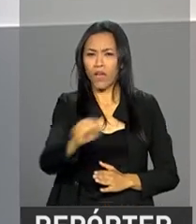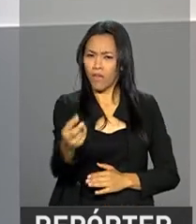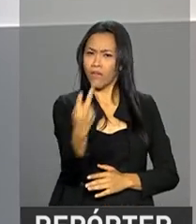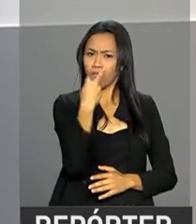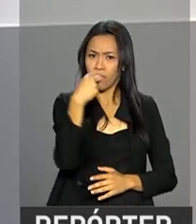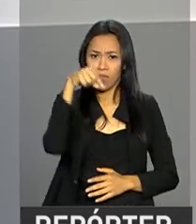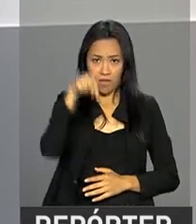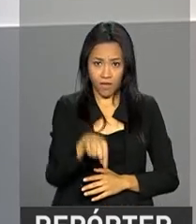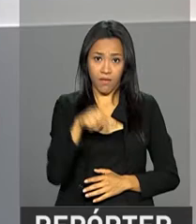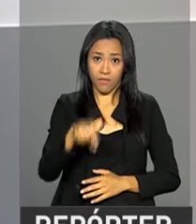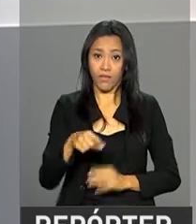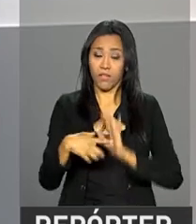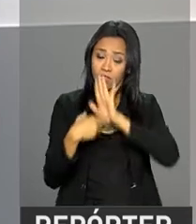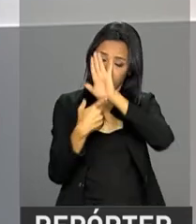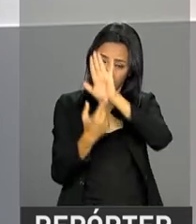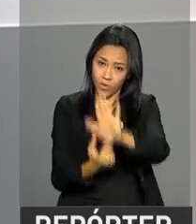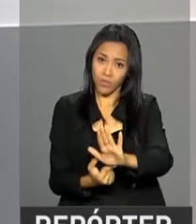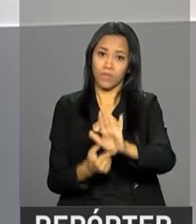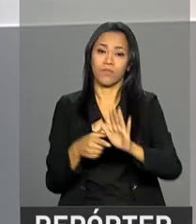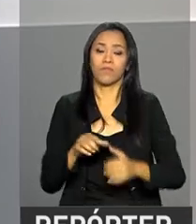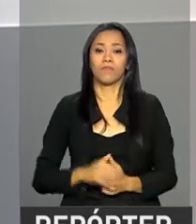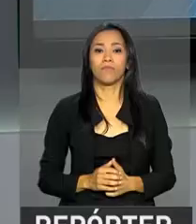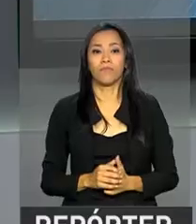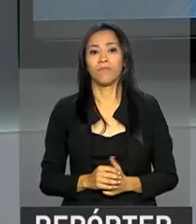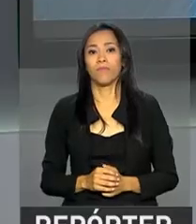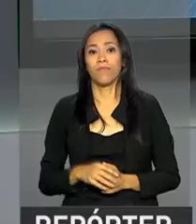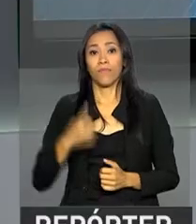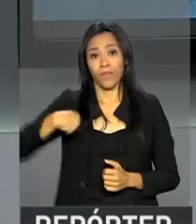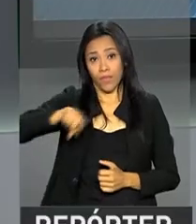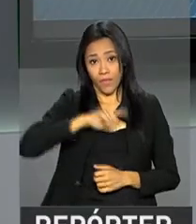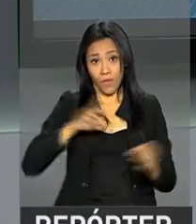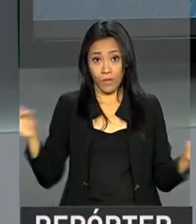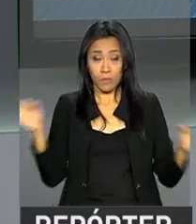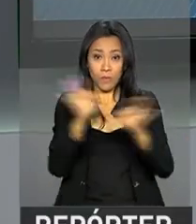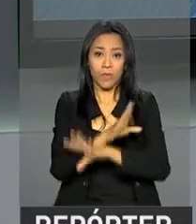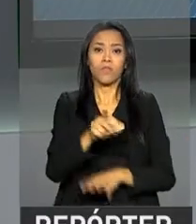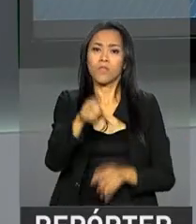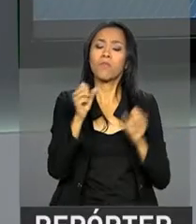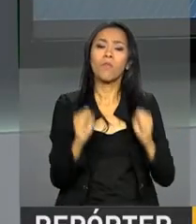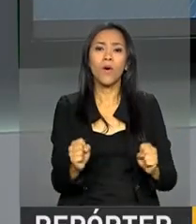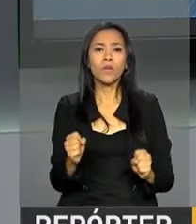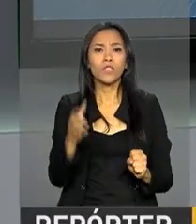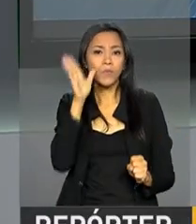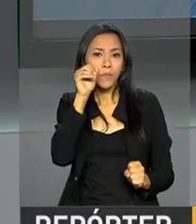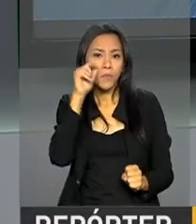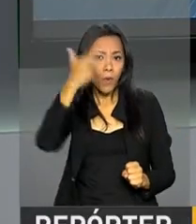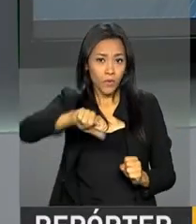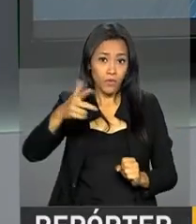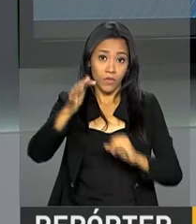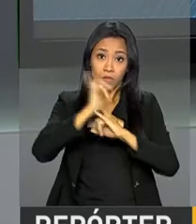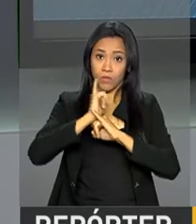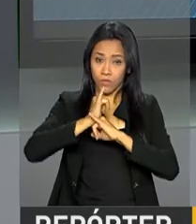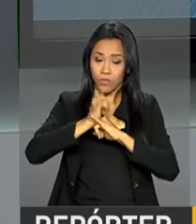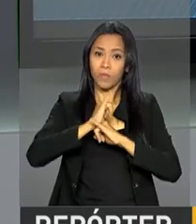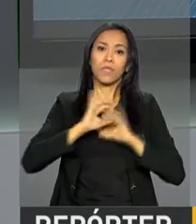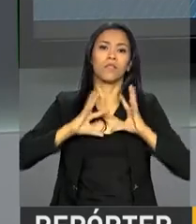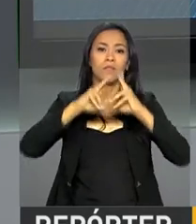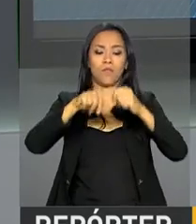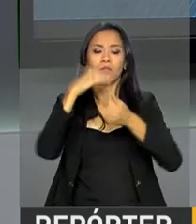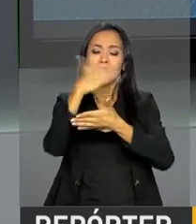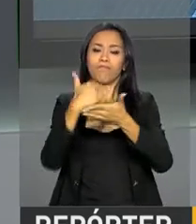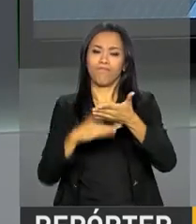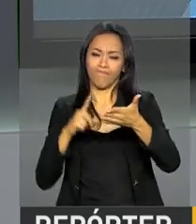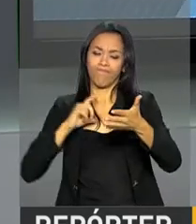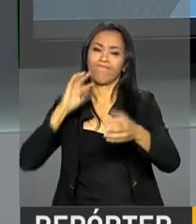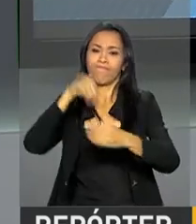aqui nos nossos boletins de hora em hora e nós ficamos por aqui você pode rever as reportagens no youtube e toda a nossa